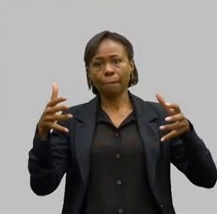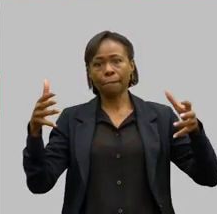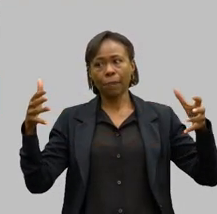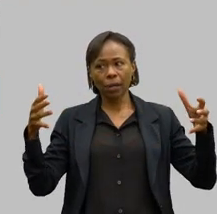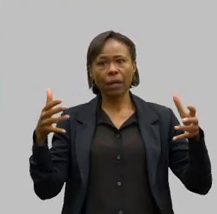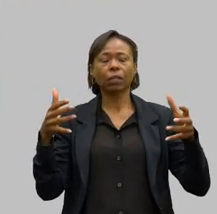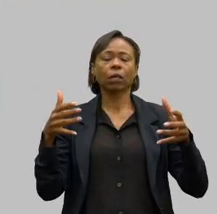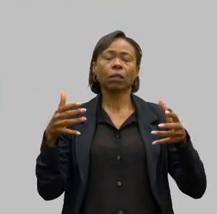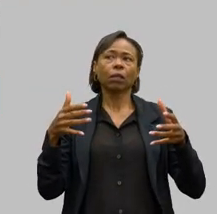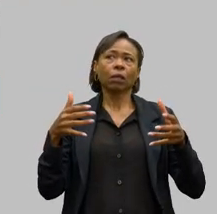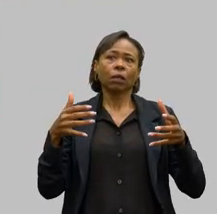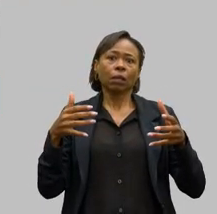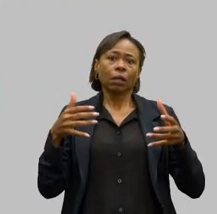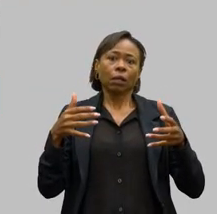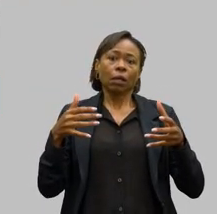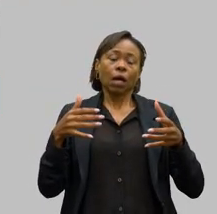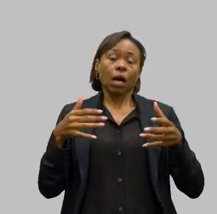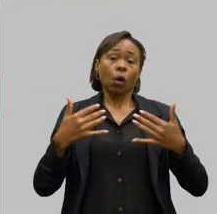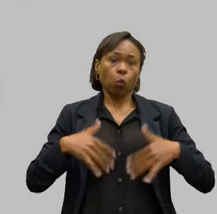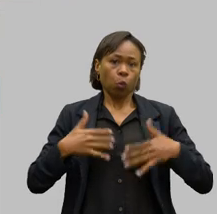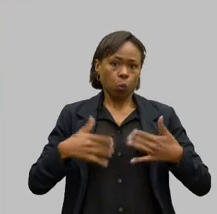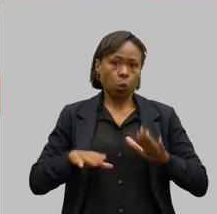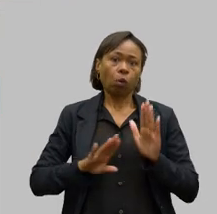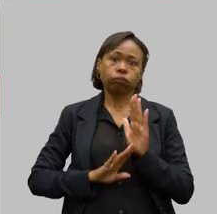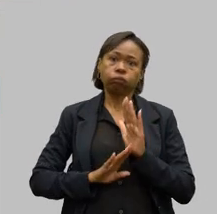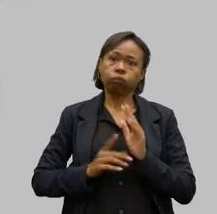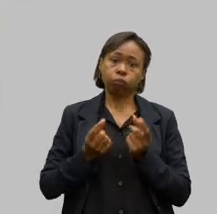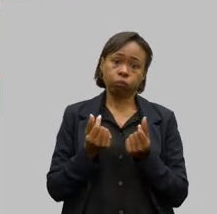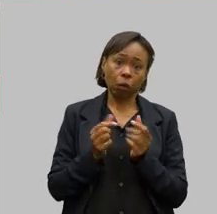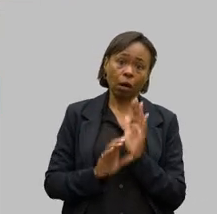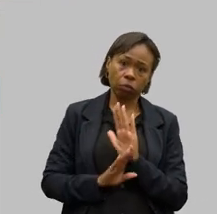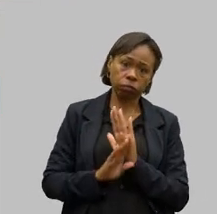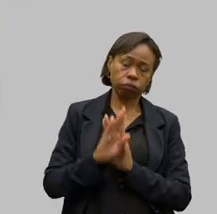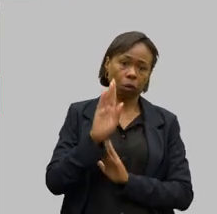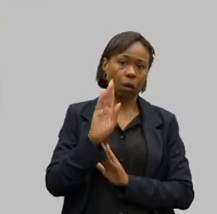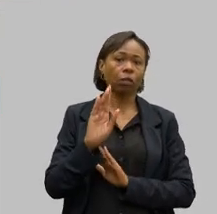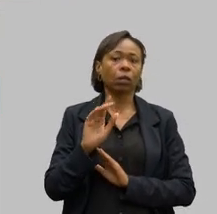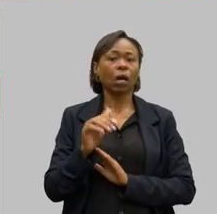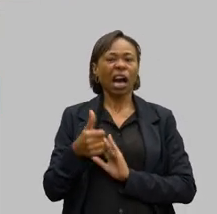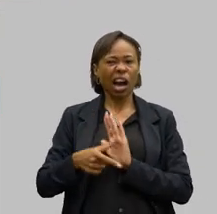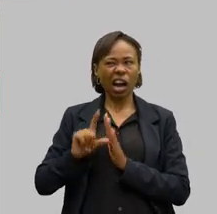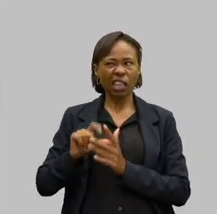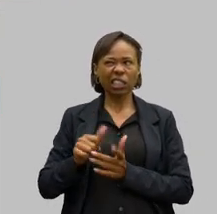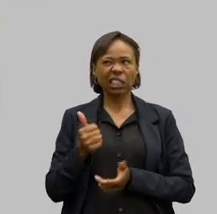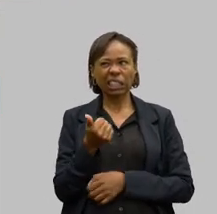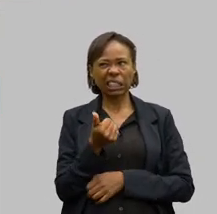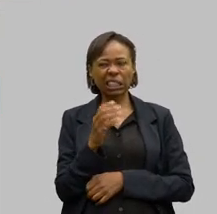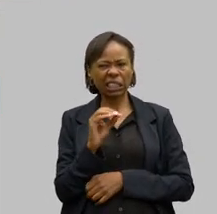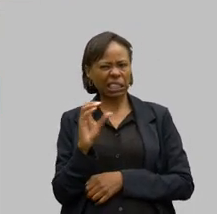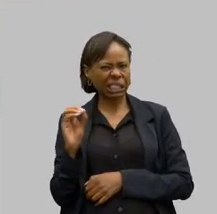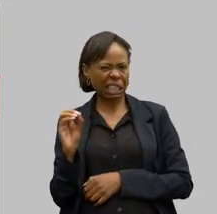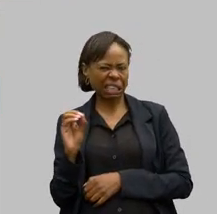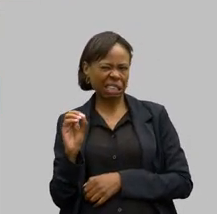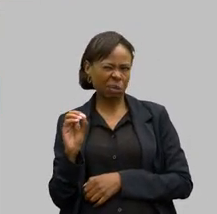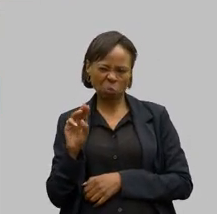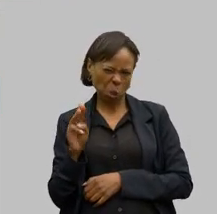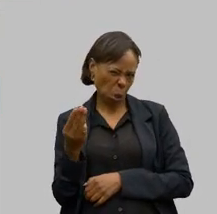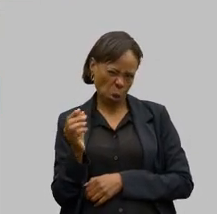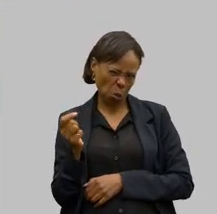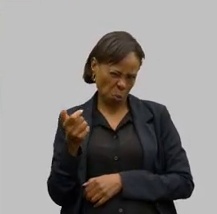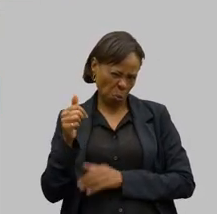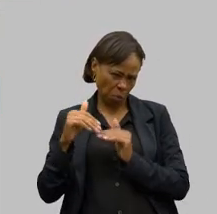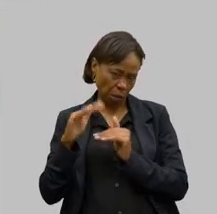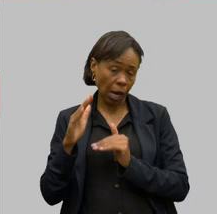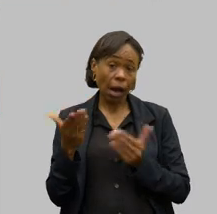de forma veemente o valor do transporte, que antes era cerca de cento e alguma coisa, cento e poucos milhões, nós passamos a pagar